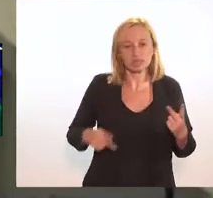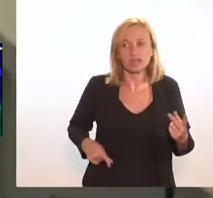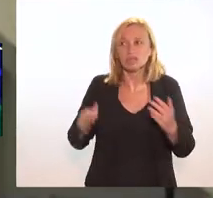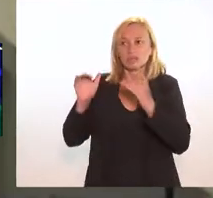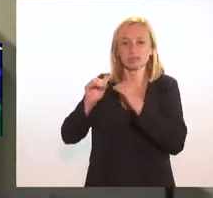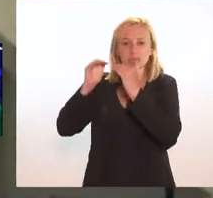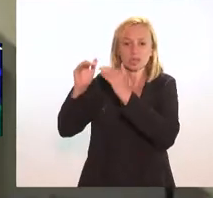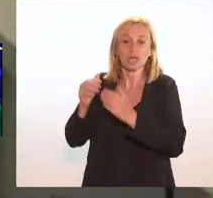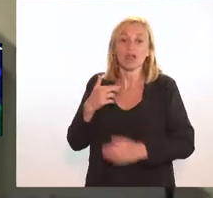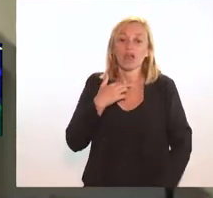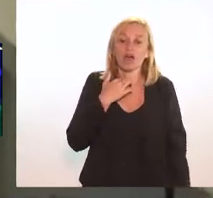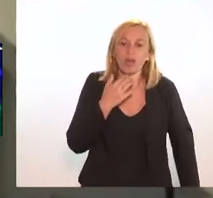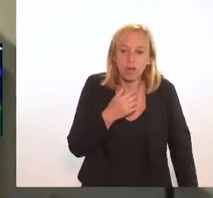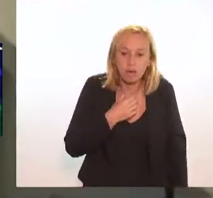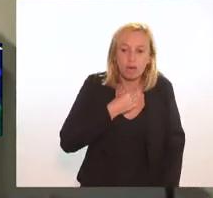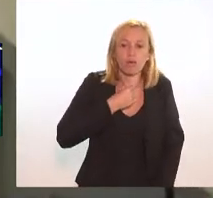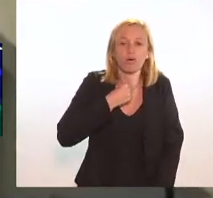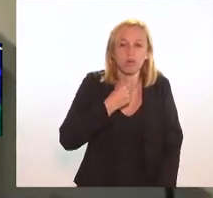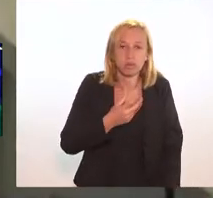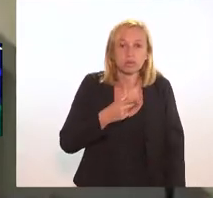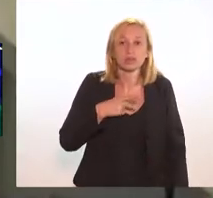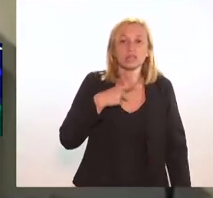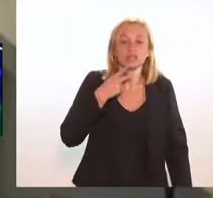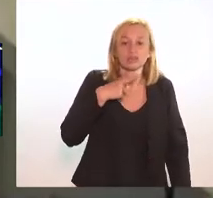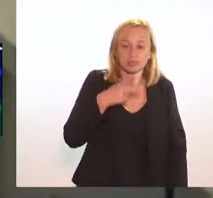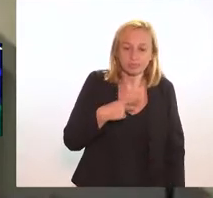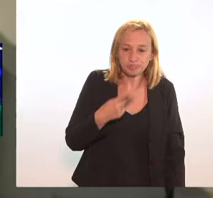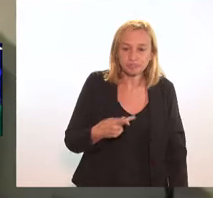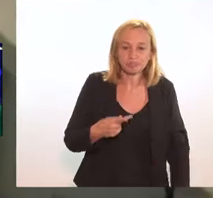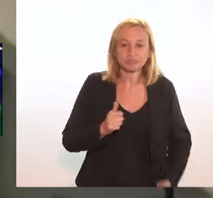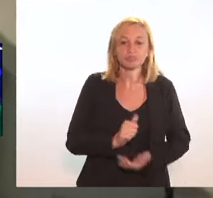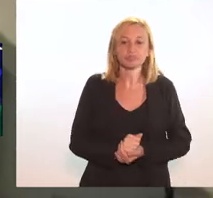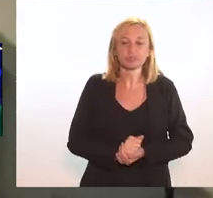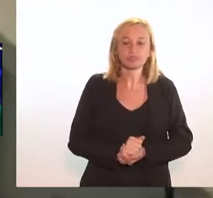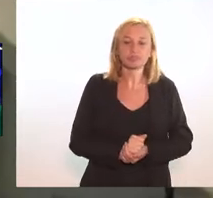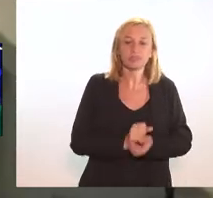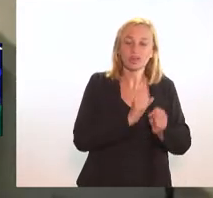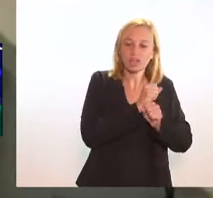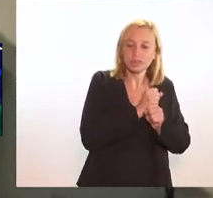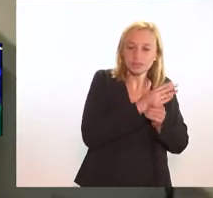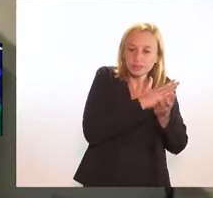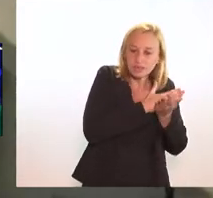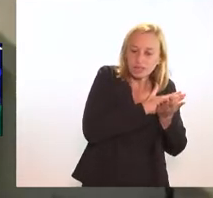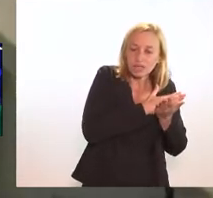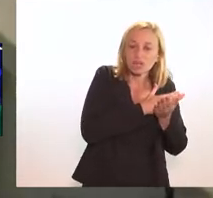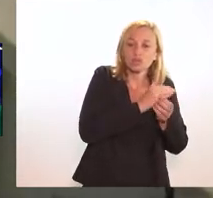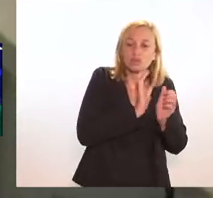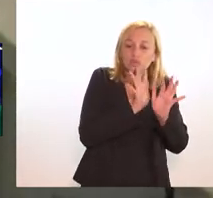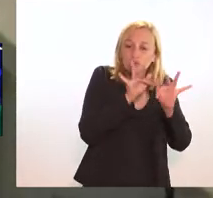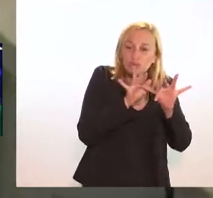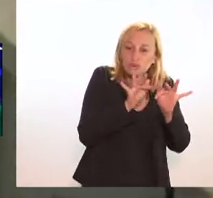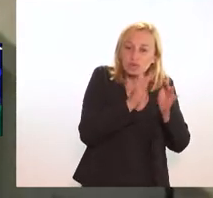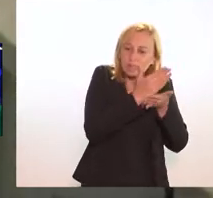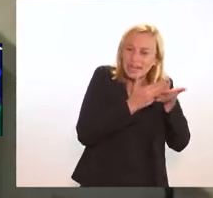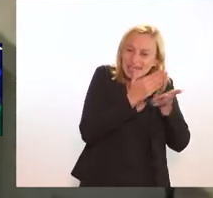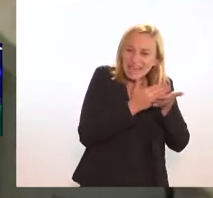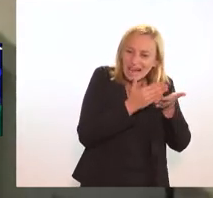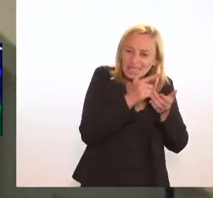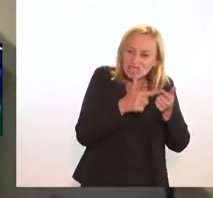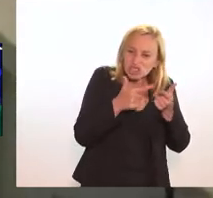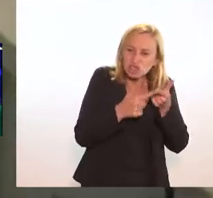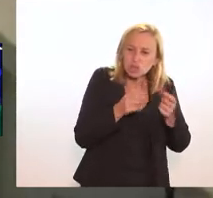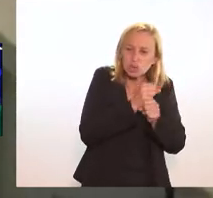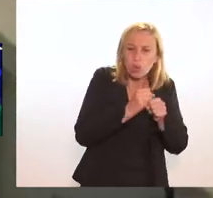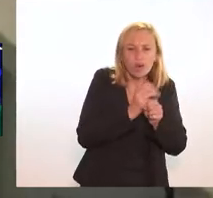eu já estou rouco de falar, é que desde o meado do ano passado, o Estado não